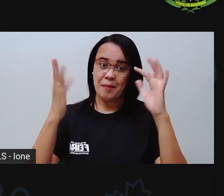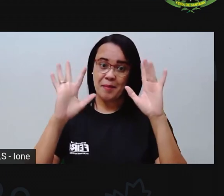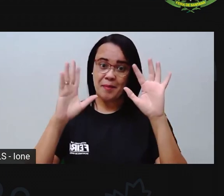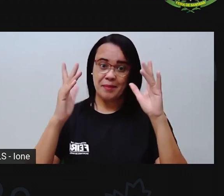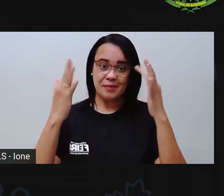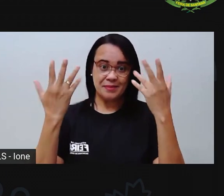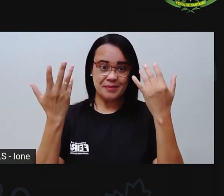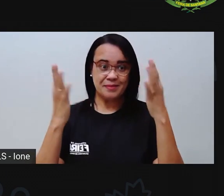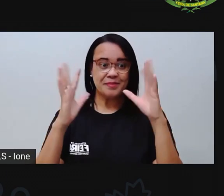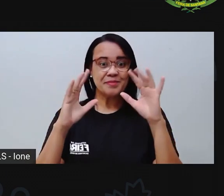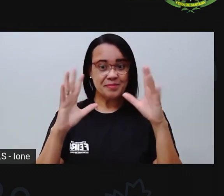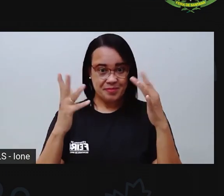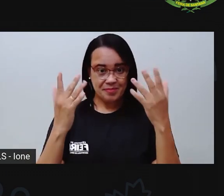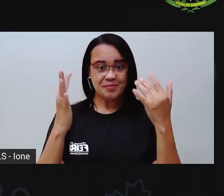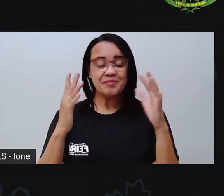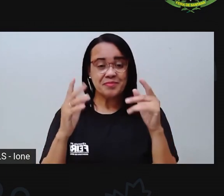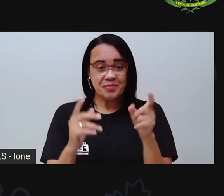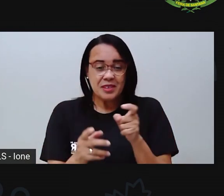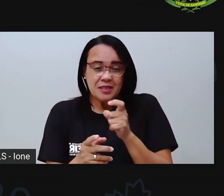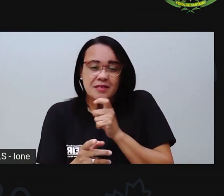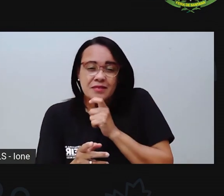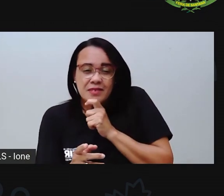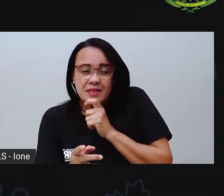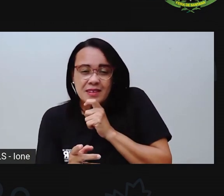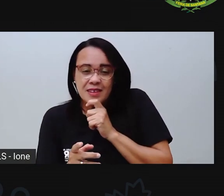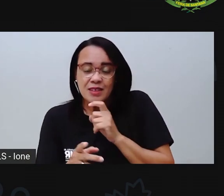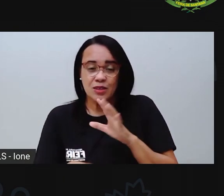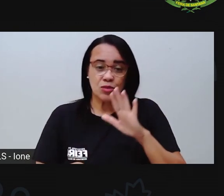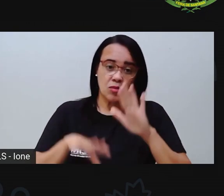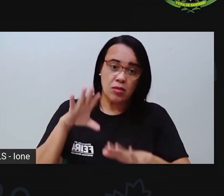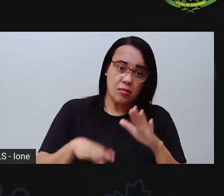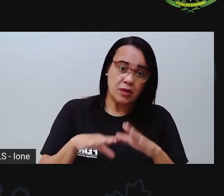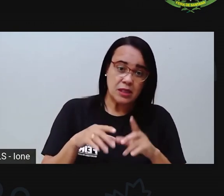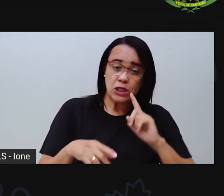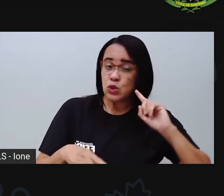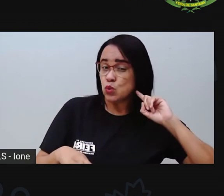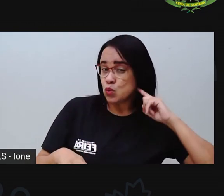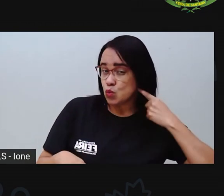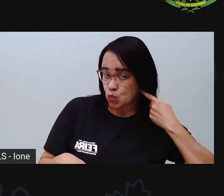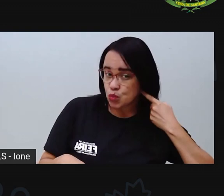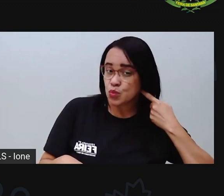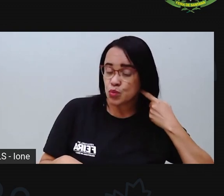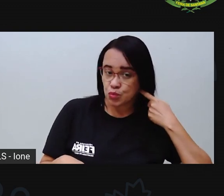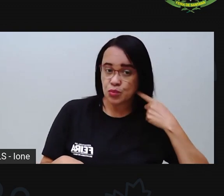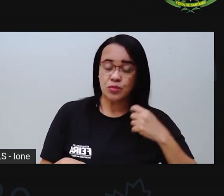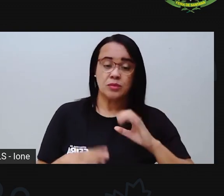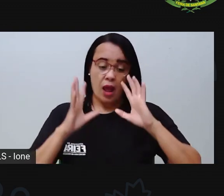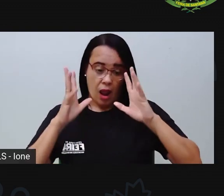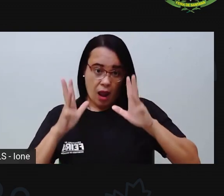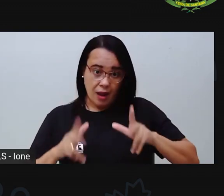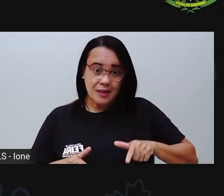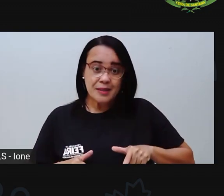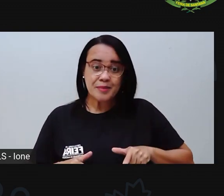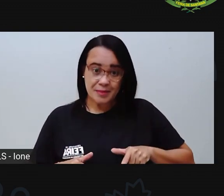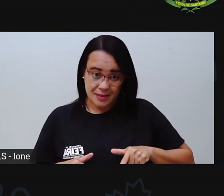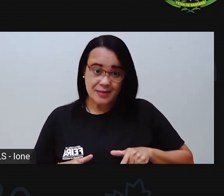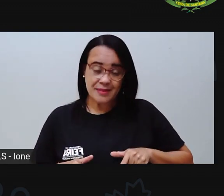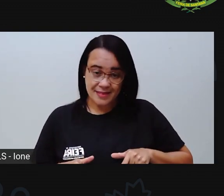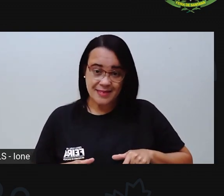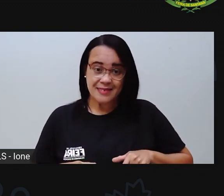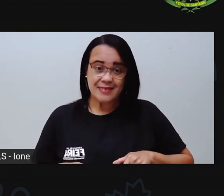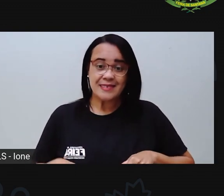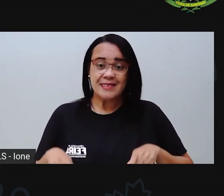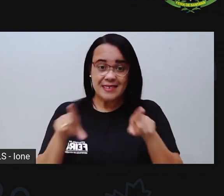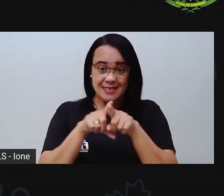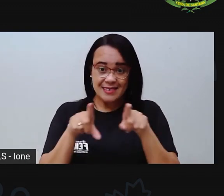tinha hora que elas estavam com frio, tinha horas que elas estavam sujas, tinha hora que elas estavam limpas, e até apareceu